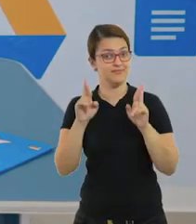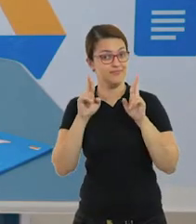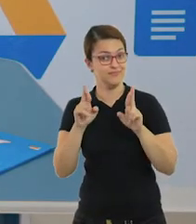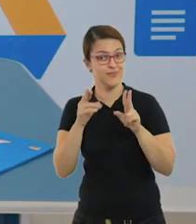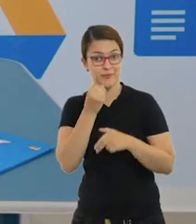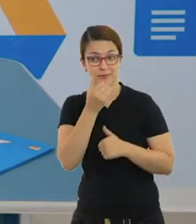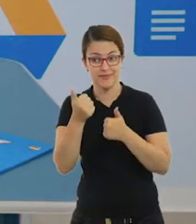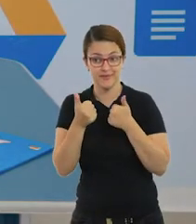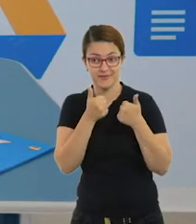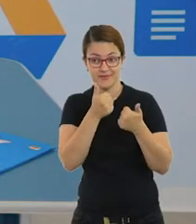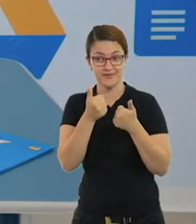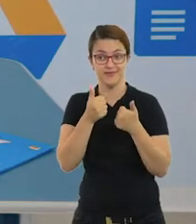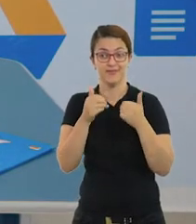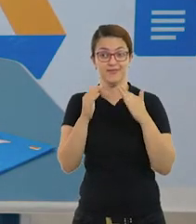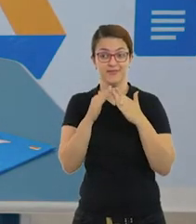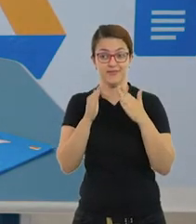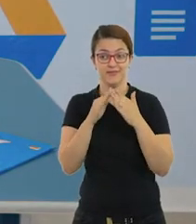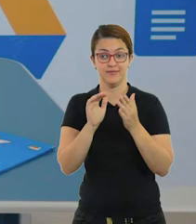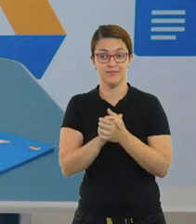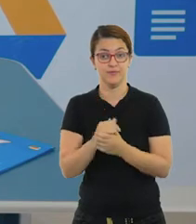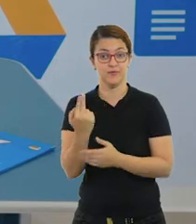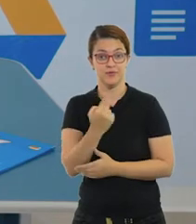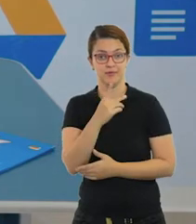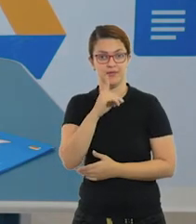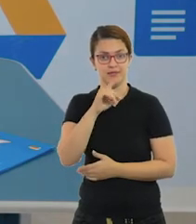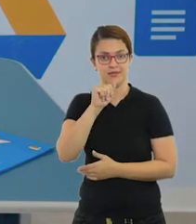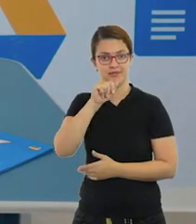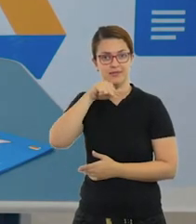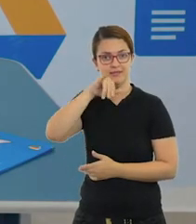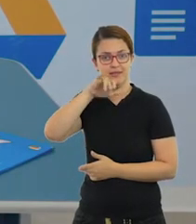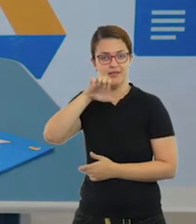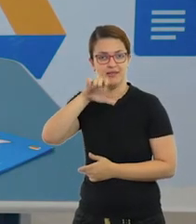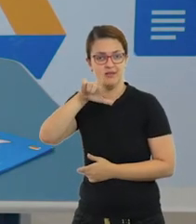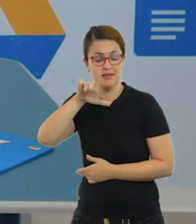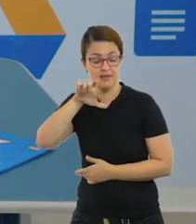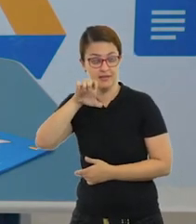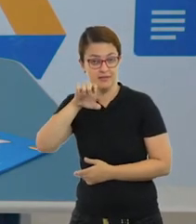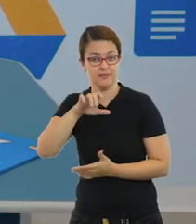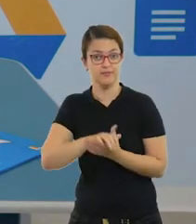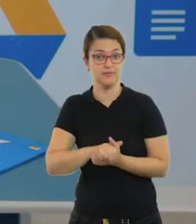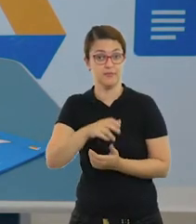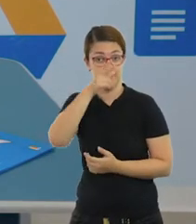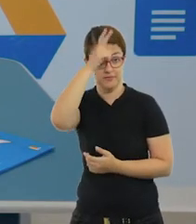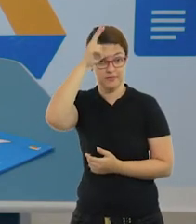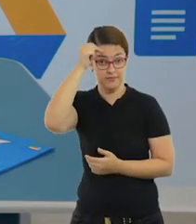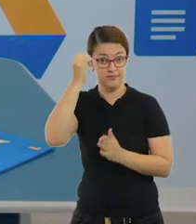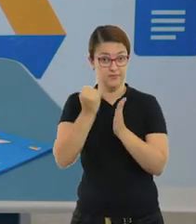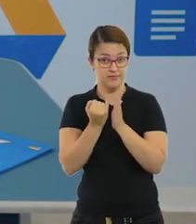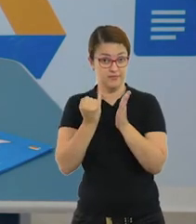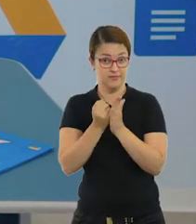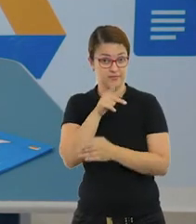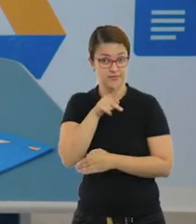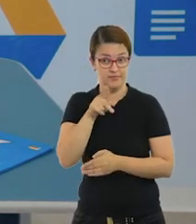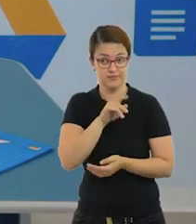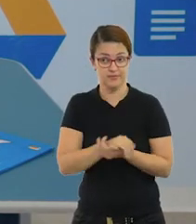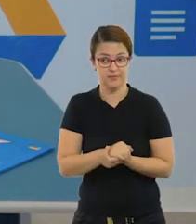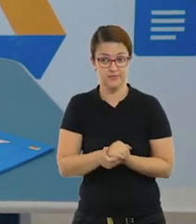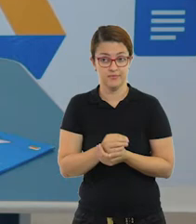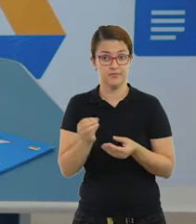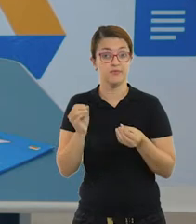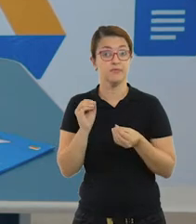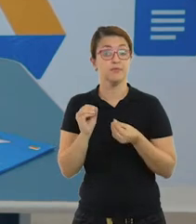Espero que todos estejam bem e em casa. Meu nome é Daniele, eu sou professora da Rede Municipal de Itapevi. E hoje eu vim conversar com vocês